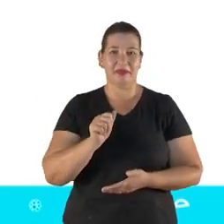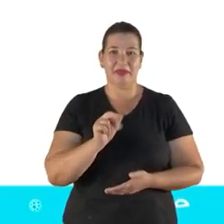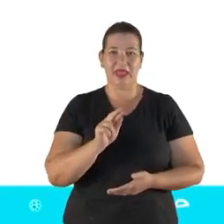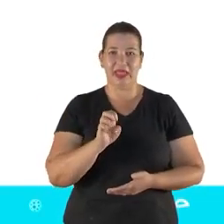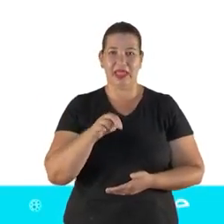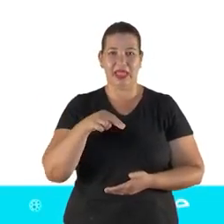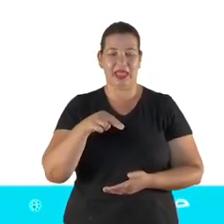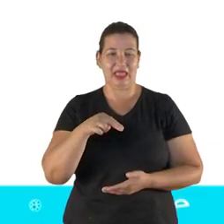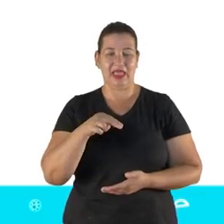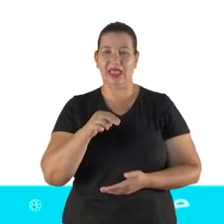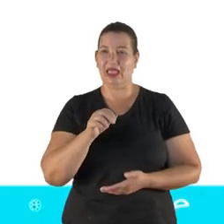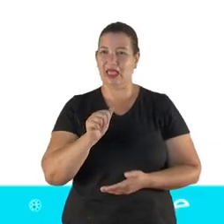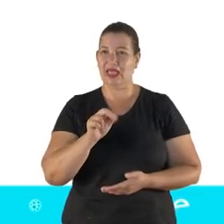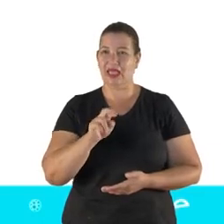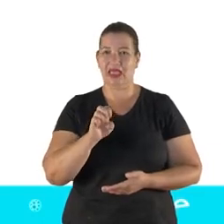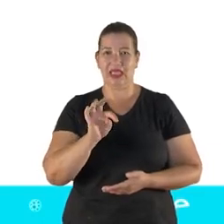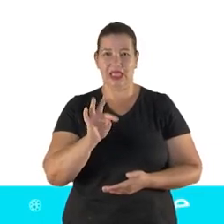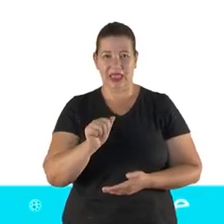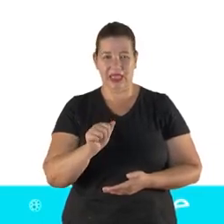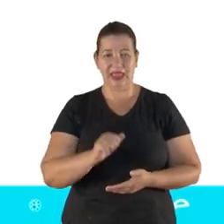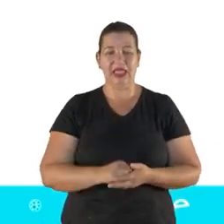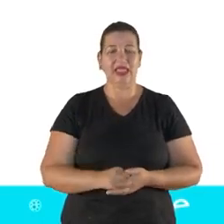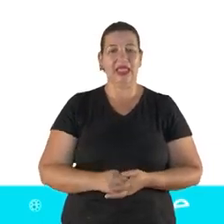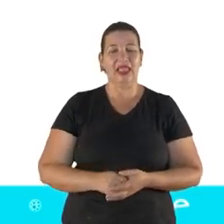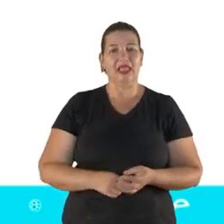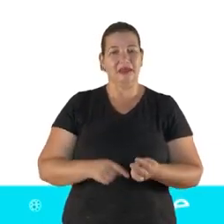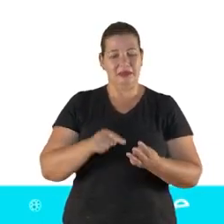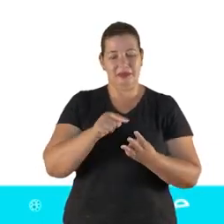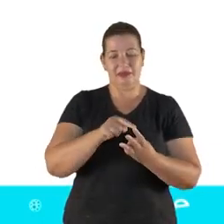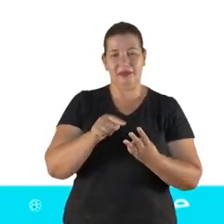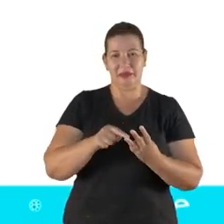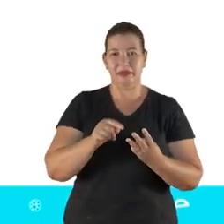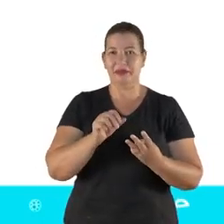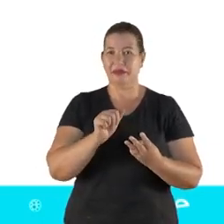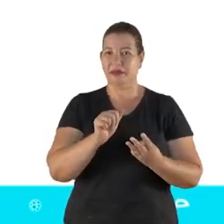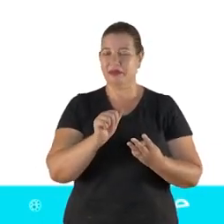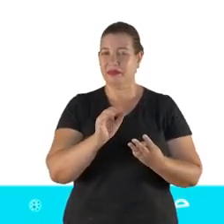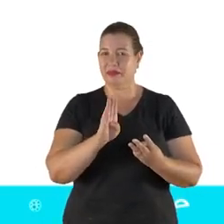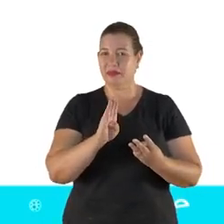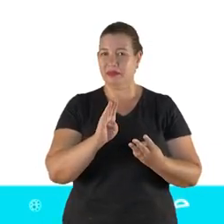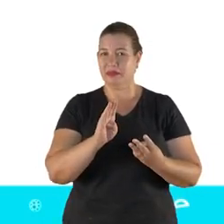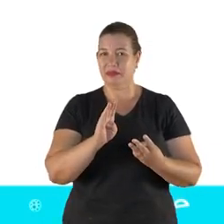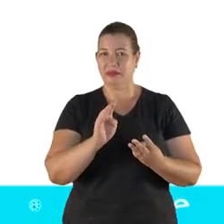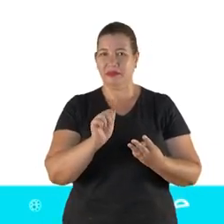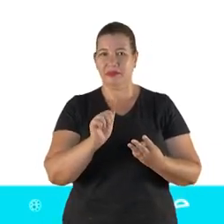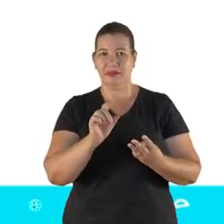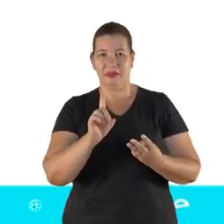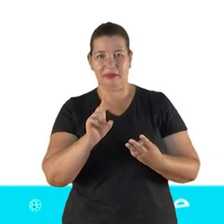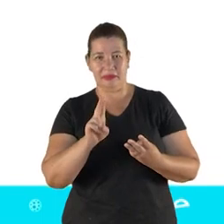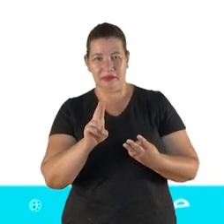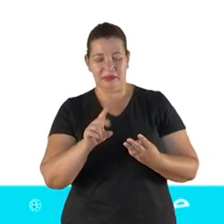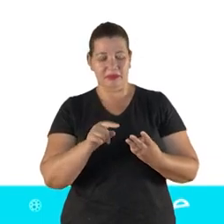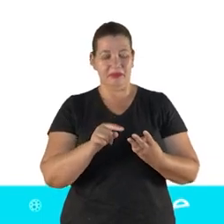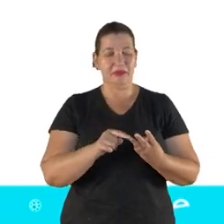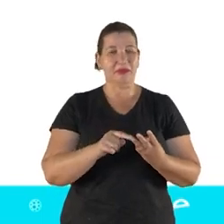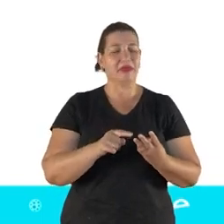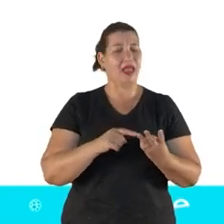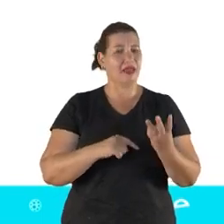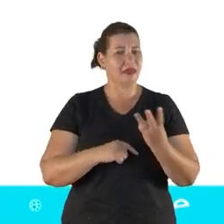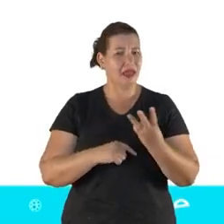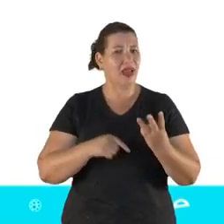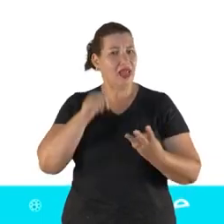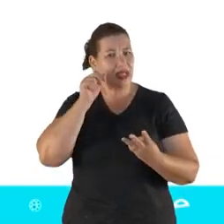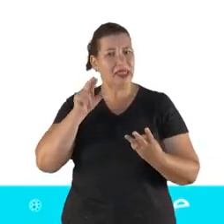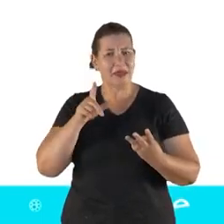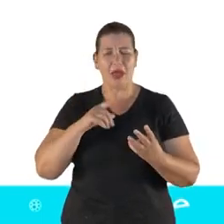Areta, Badu e Faiola são três irmãs que não se desgrudam. Elas gostam